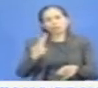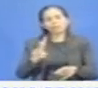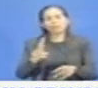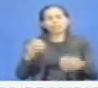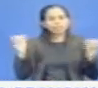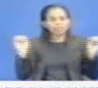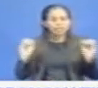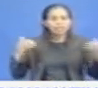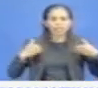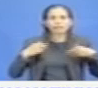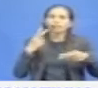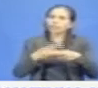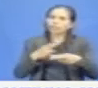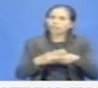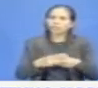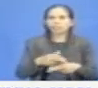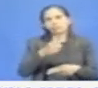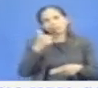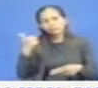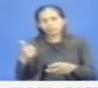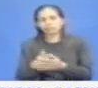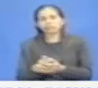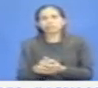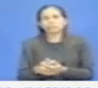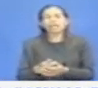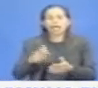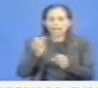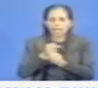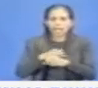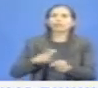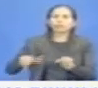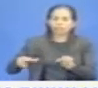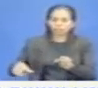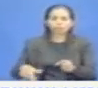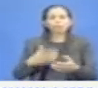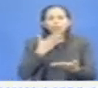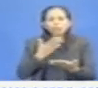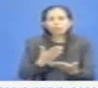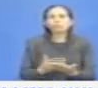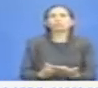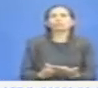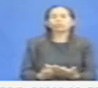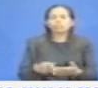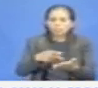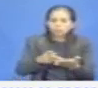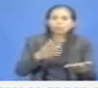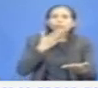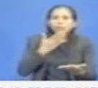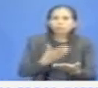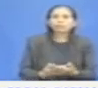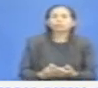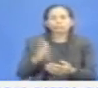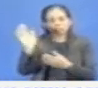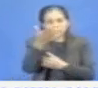a parte balo tamba linha lá ia e nem calo tardo e mas em princípio lá o dia aquele todo ainda der toda informação